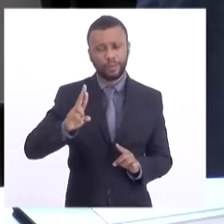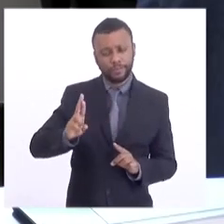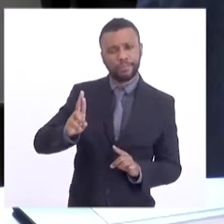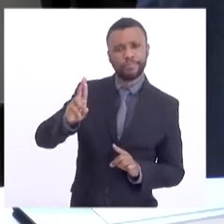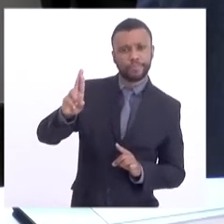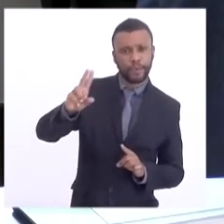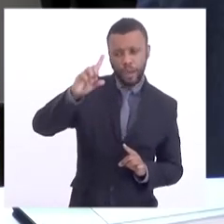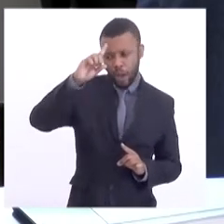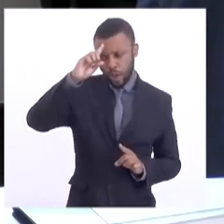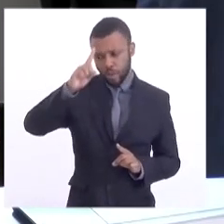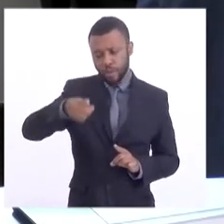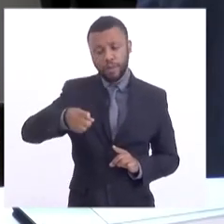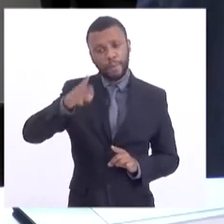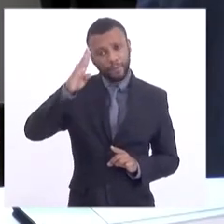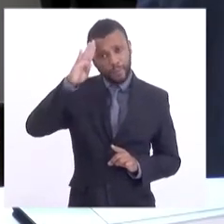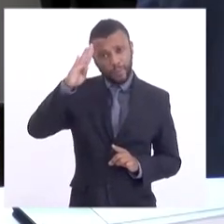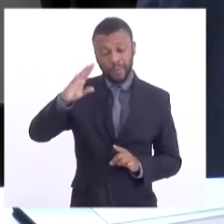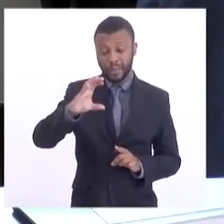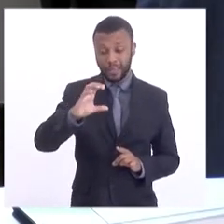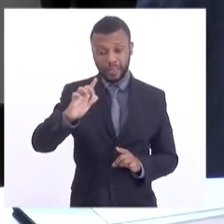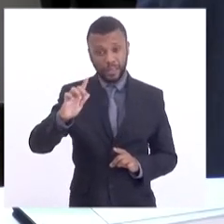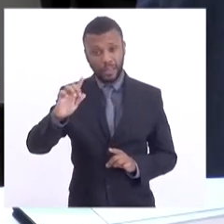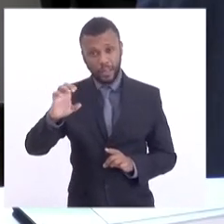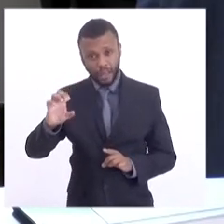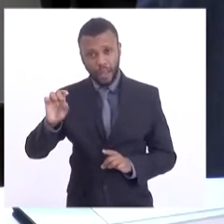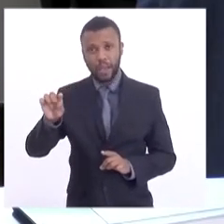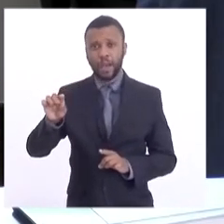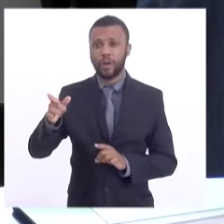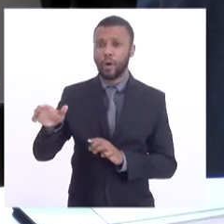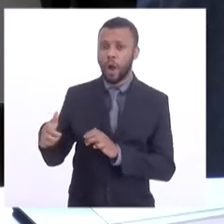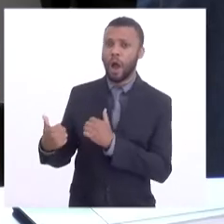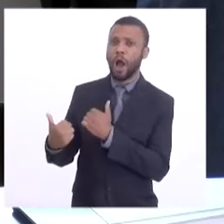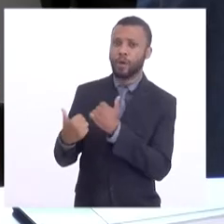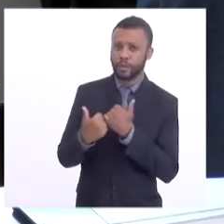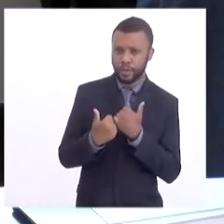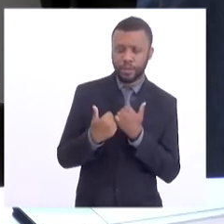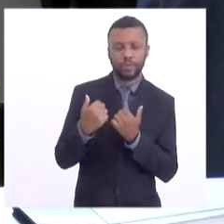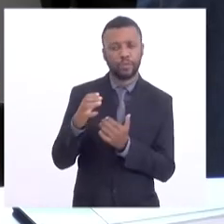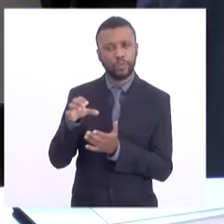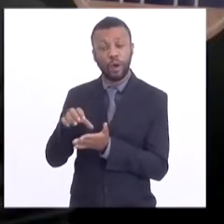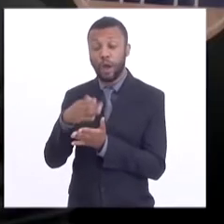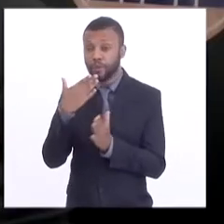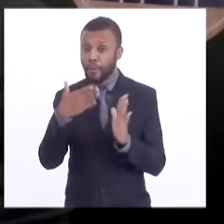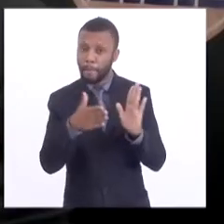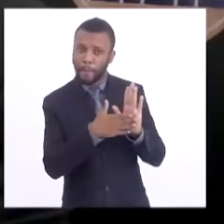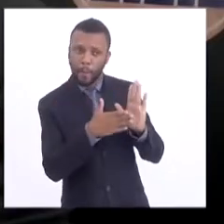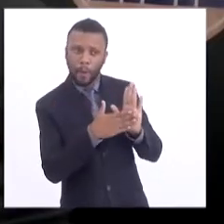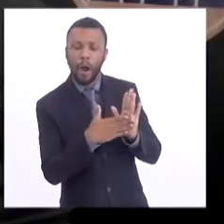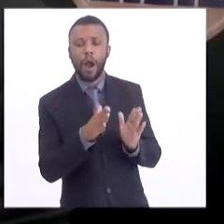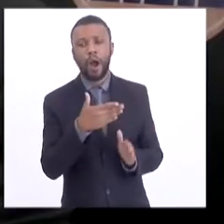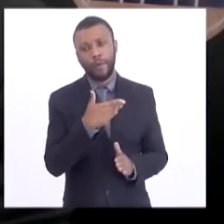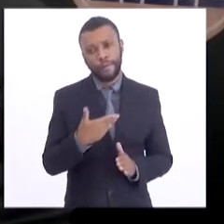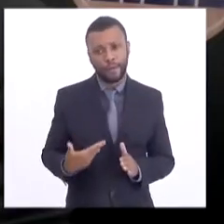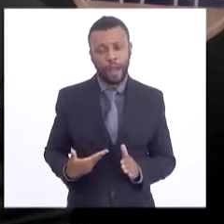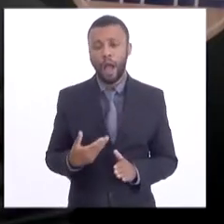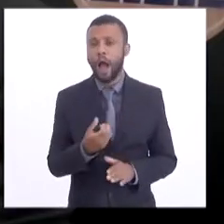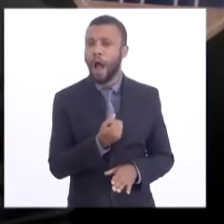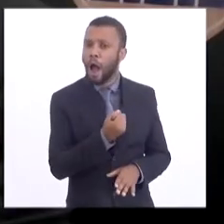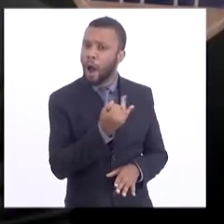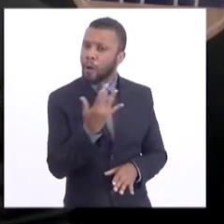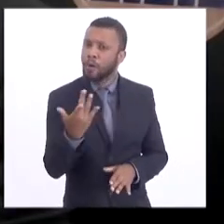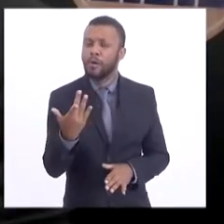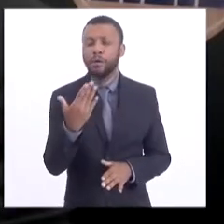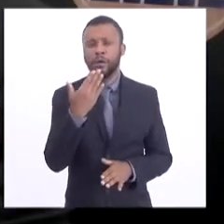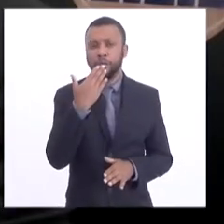principalmente o controlador conselho da procuradoria de procura o governador algum tipo